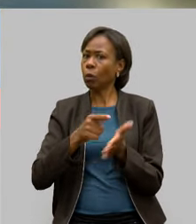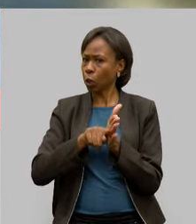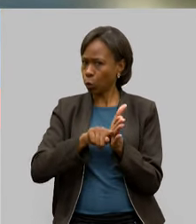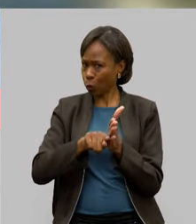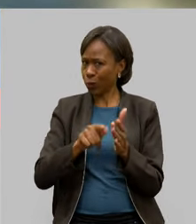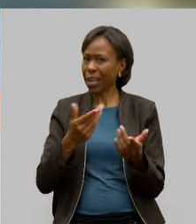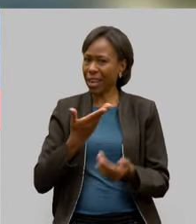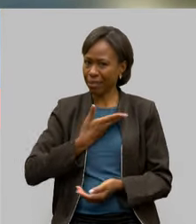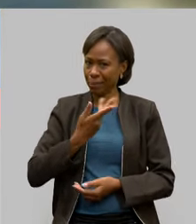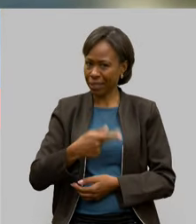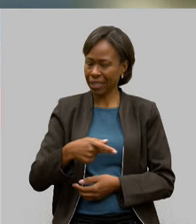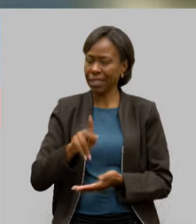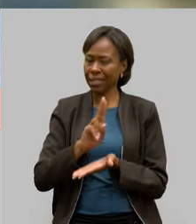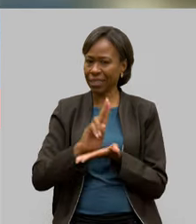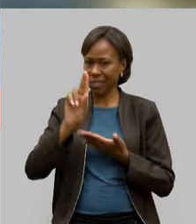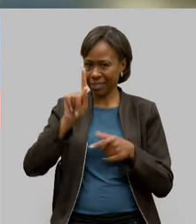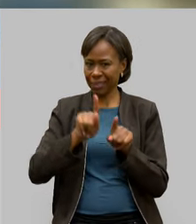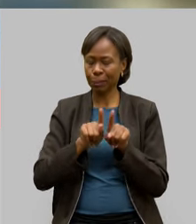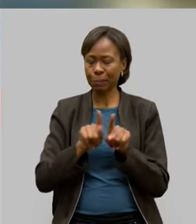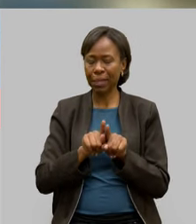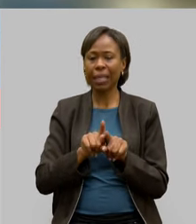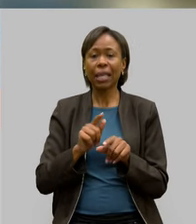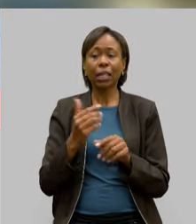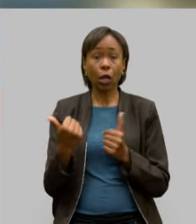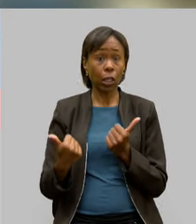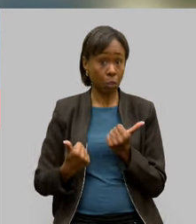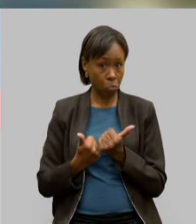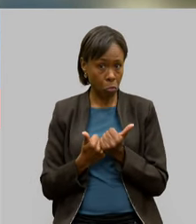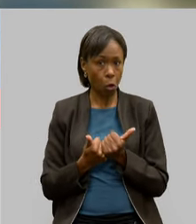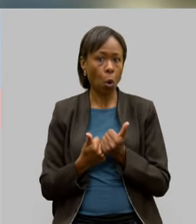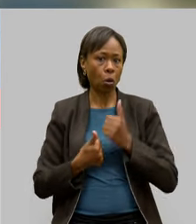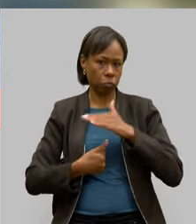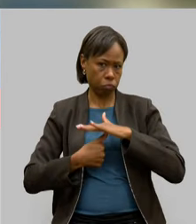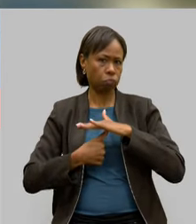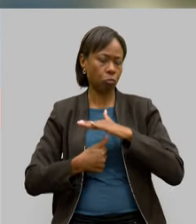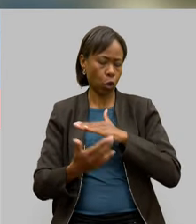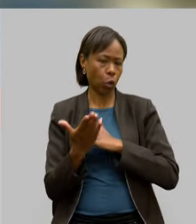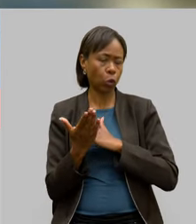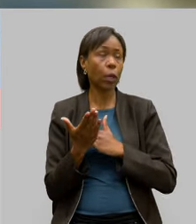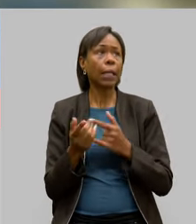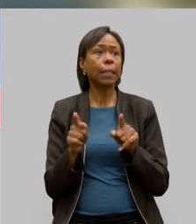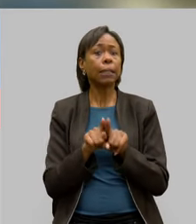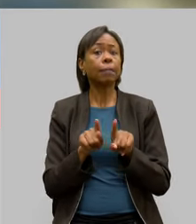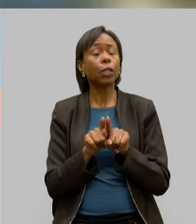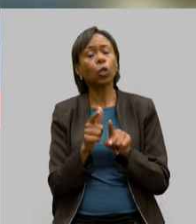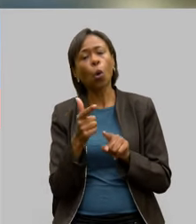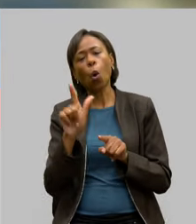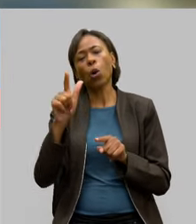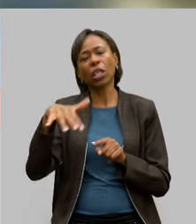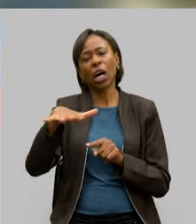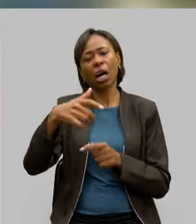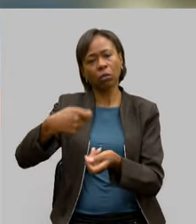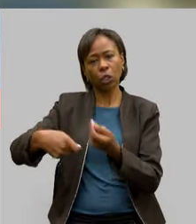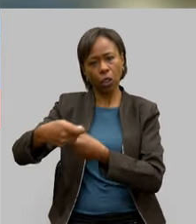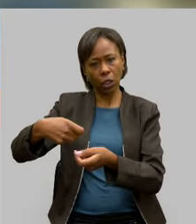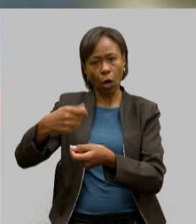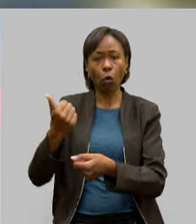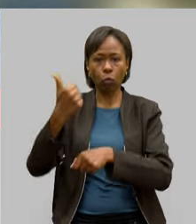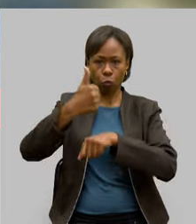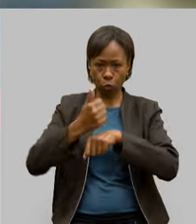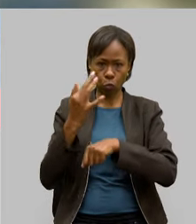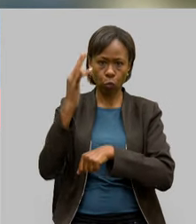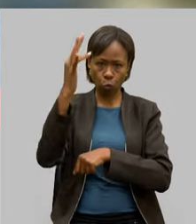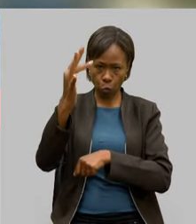tivemos apoio né dessa gestão dessa Reitoria nesse sentido temos apoio também da próxima gestão que irá assumir